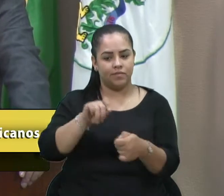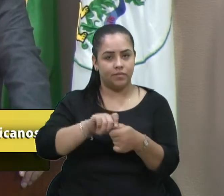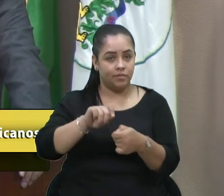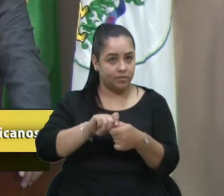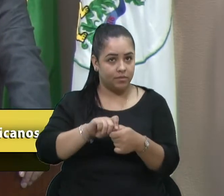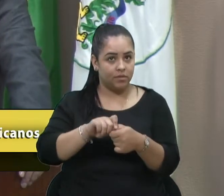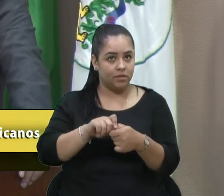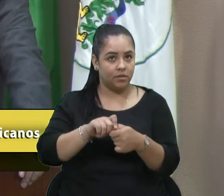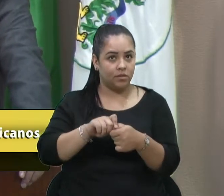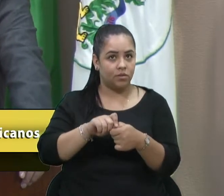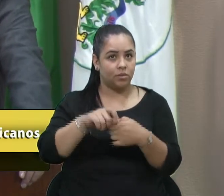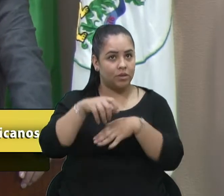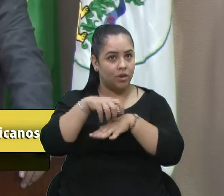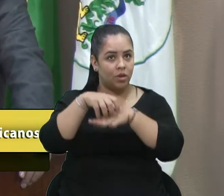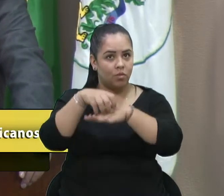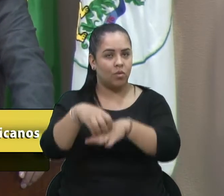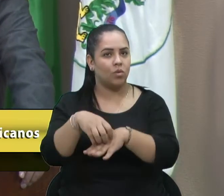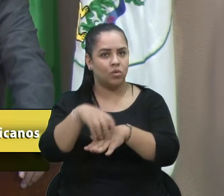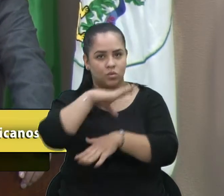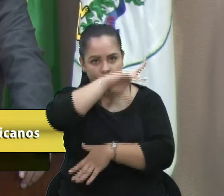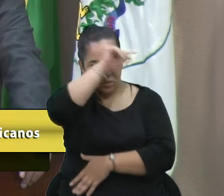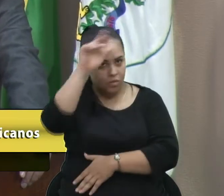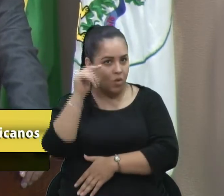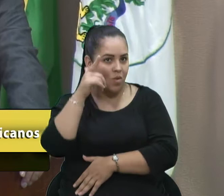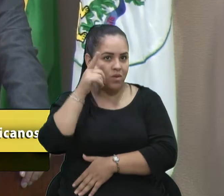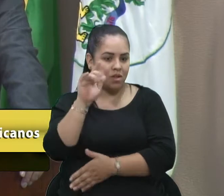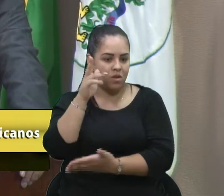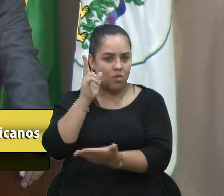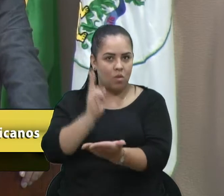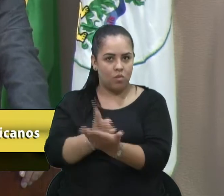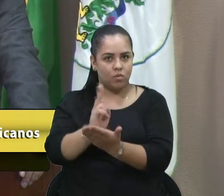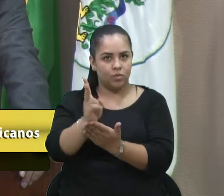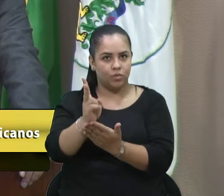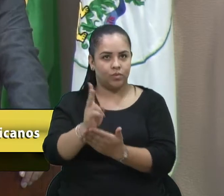o transporte público pudesse ter continuidade.